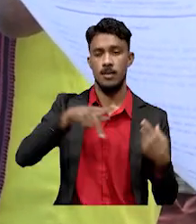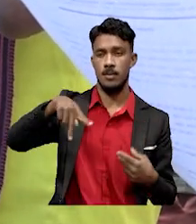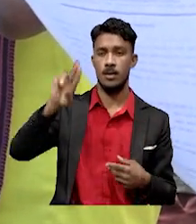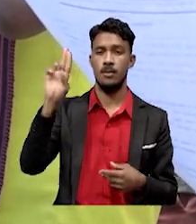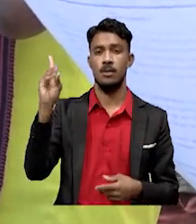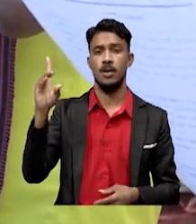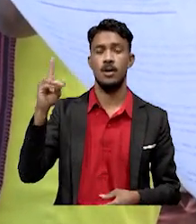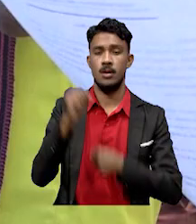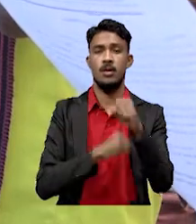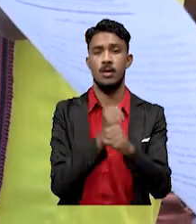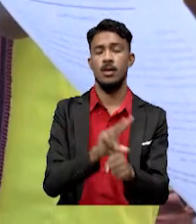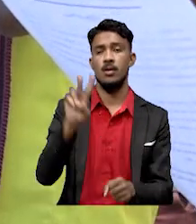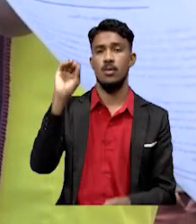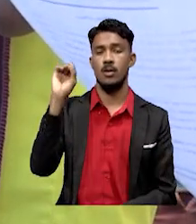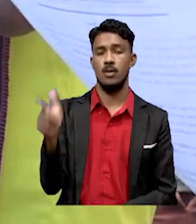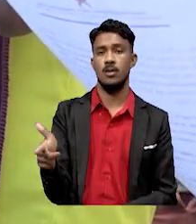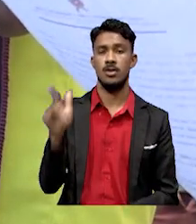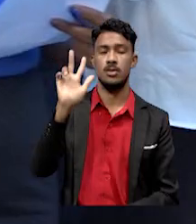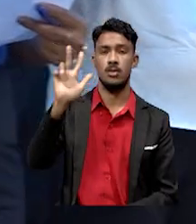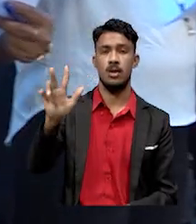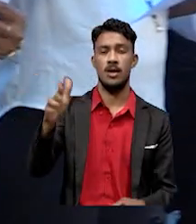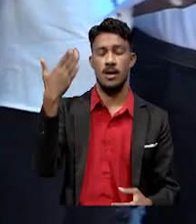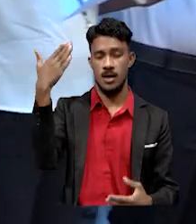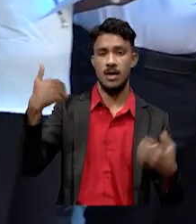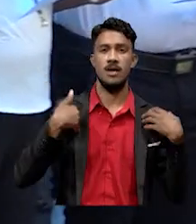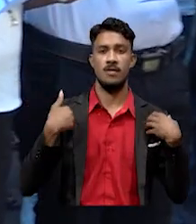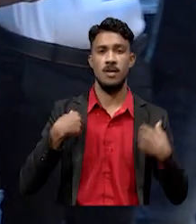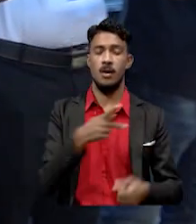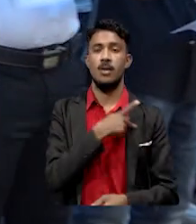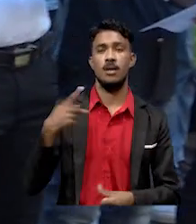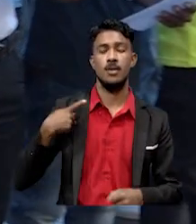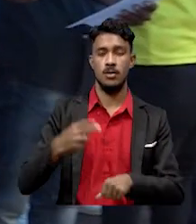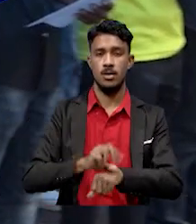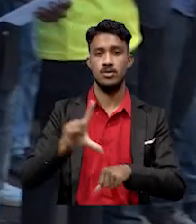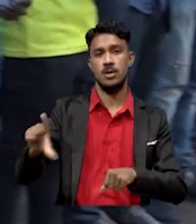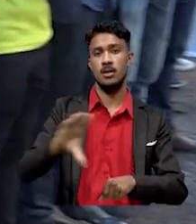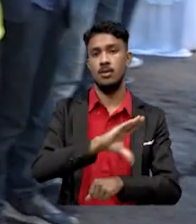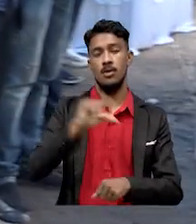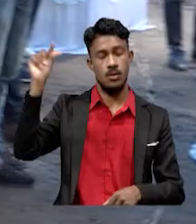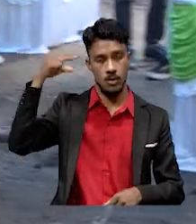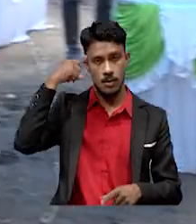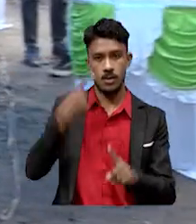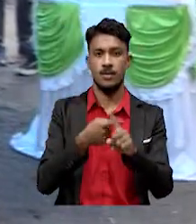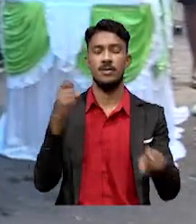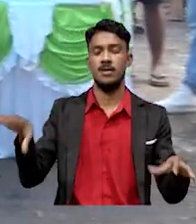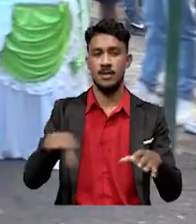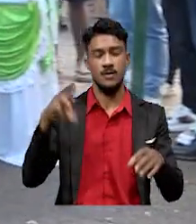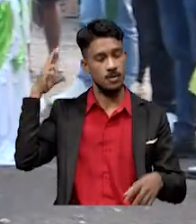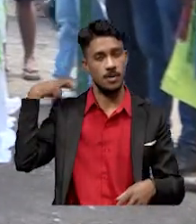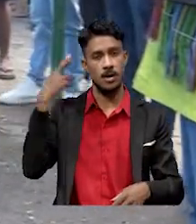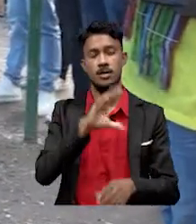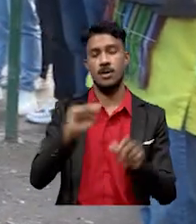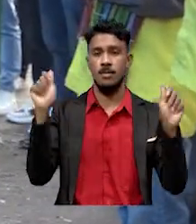Sintolu, PUDD Mos rola parte do Parlamento Nacional, no rola parte Mos e a governação Luiz Serviço Macas, Nune